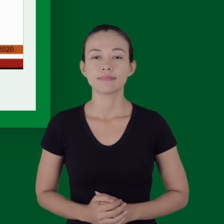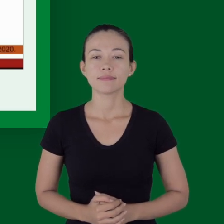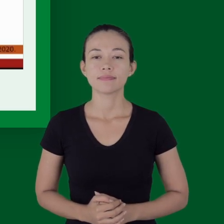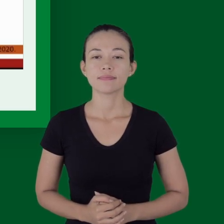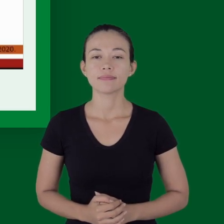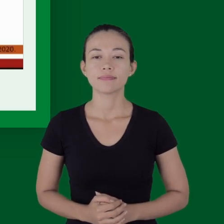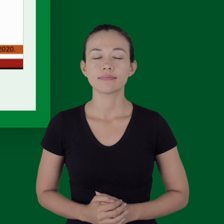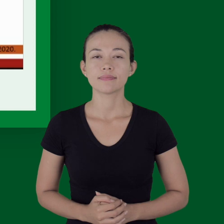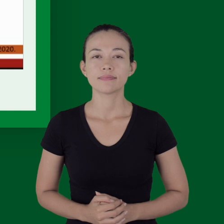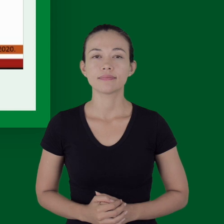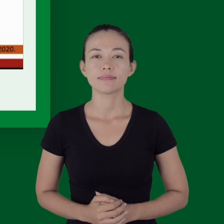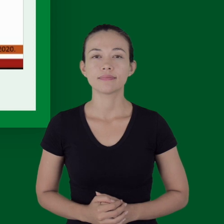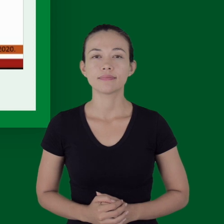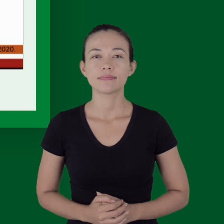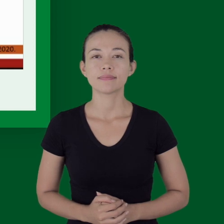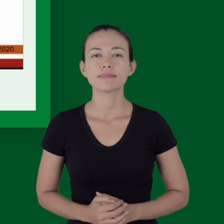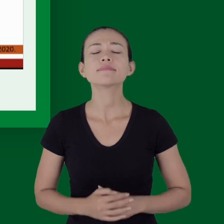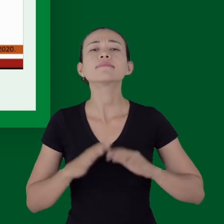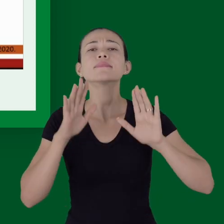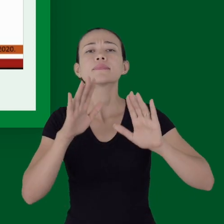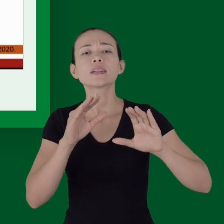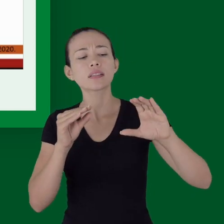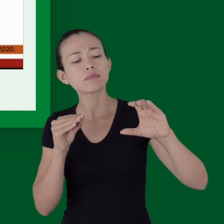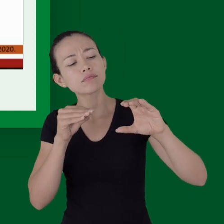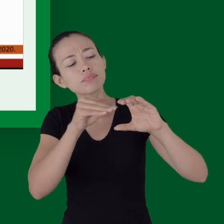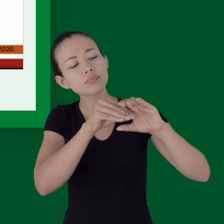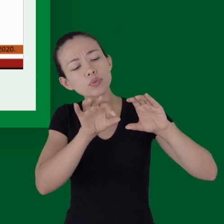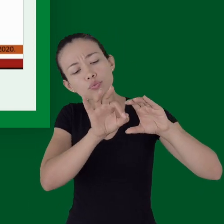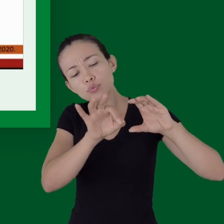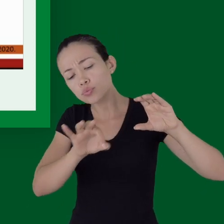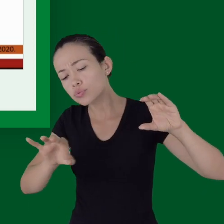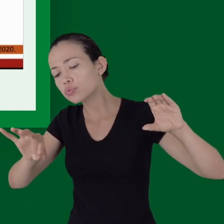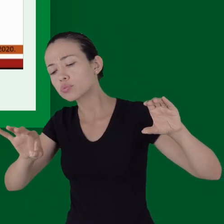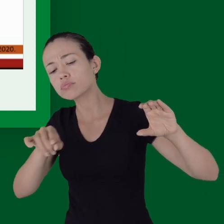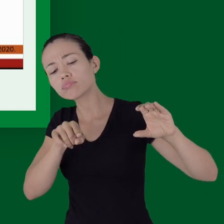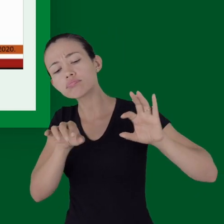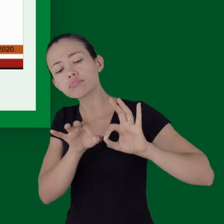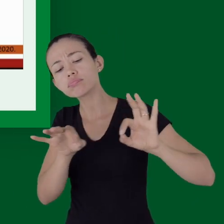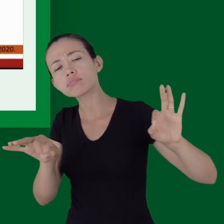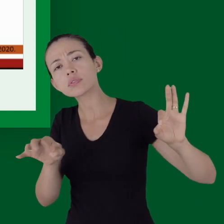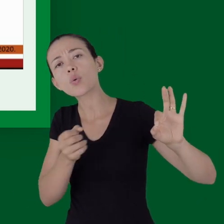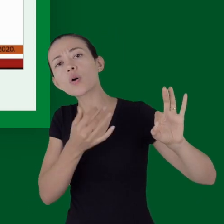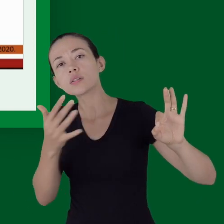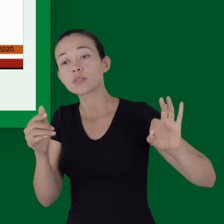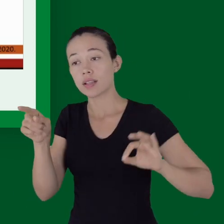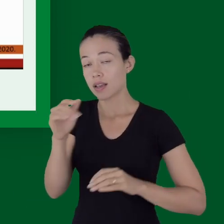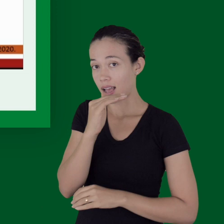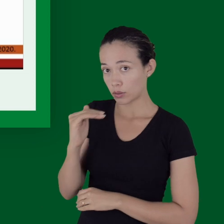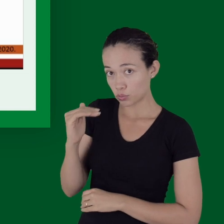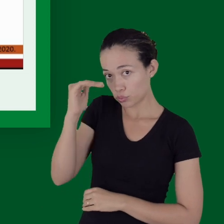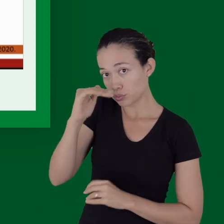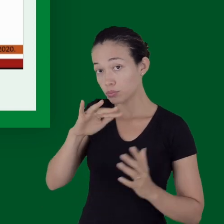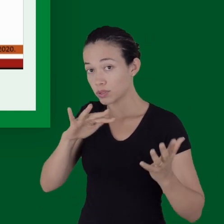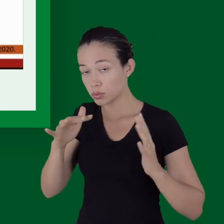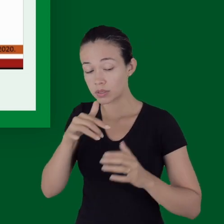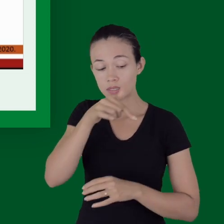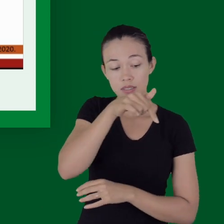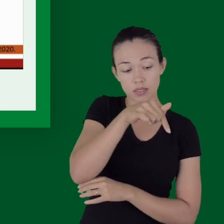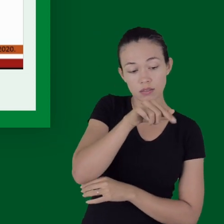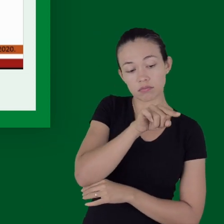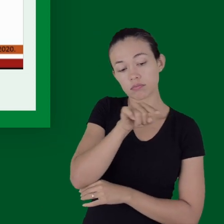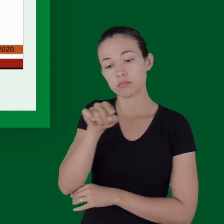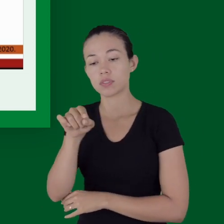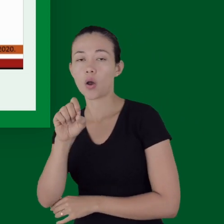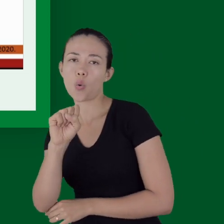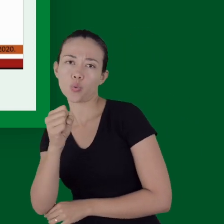Relativo ao tamanho do tubo, né? Um adulto médio, a gente usa o tubo de 7,5 a 8, no geral,